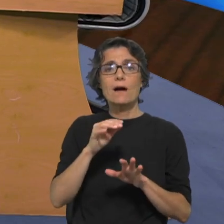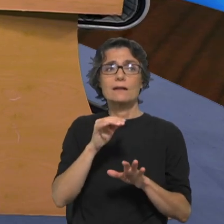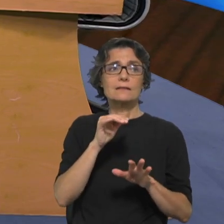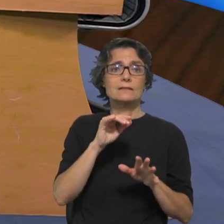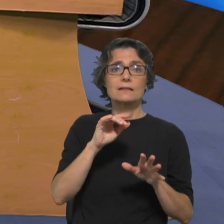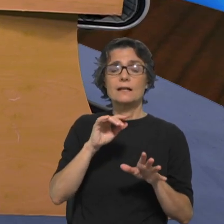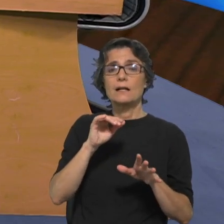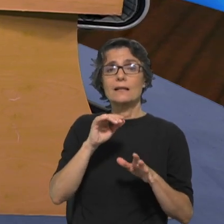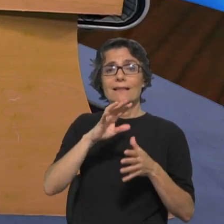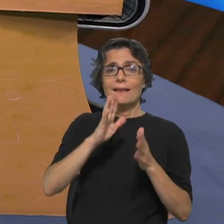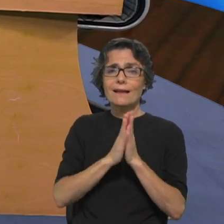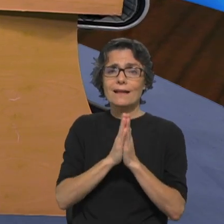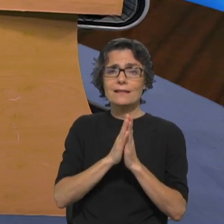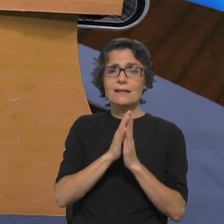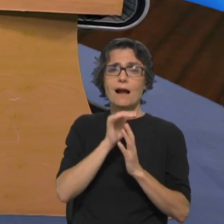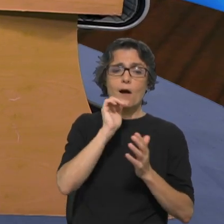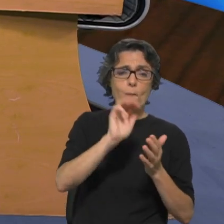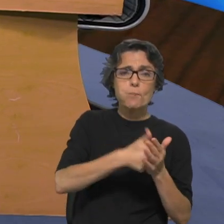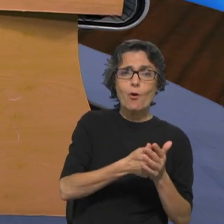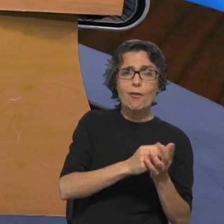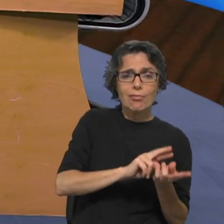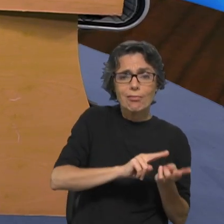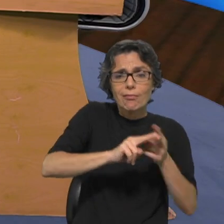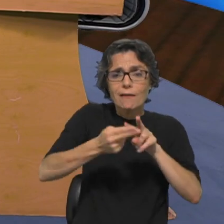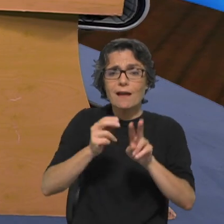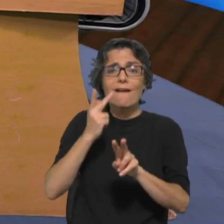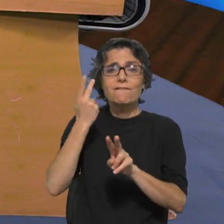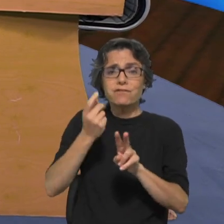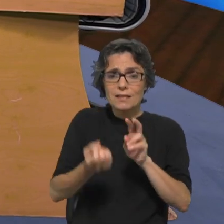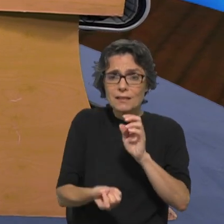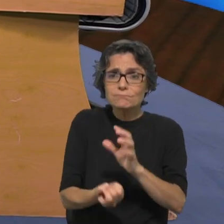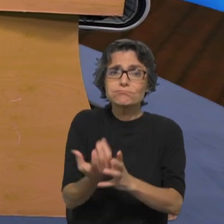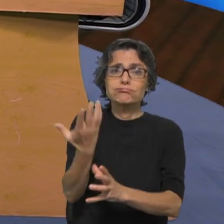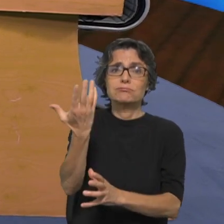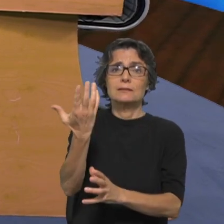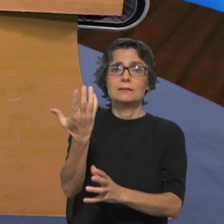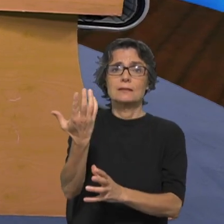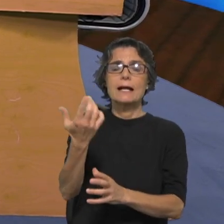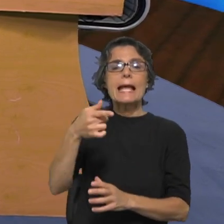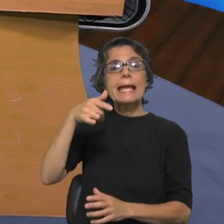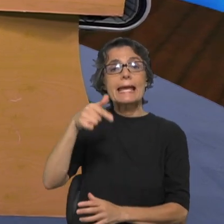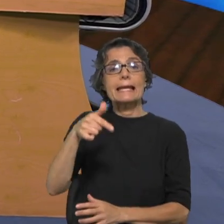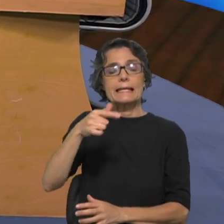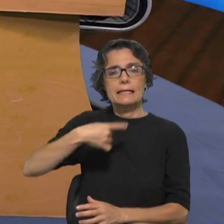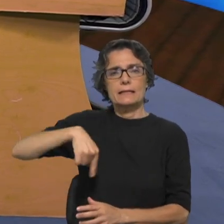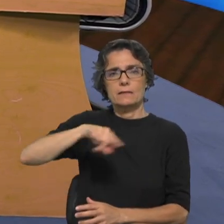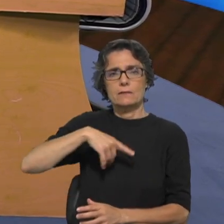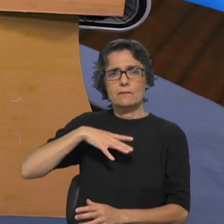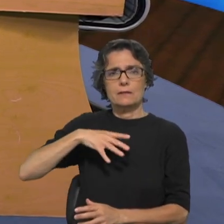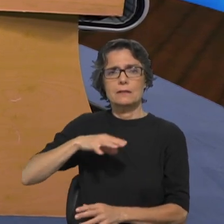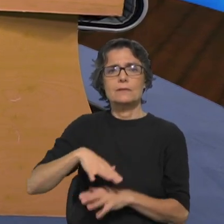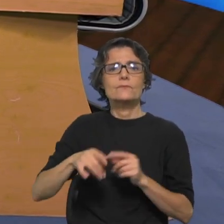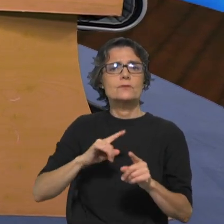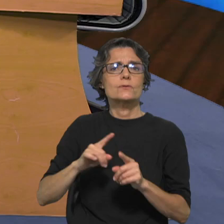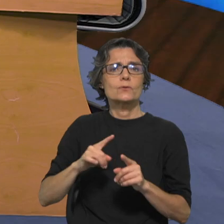vida, de o recuperar, o reconciliar. Por isso, é neste contexto que nós queríamos promover uma